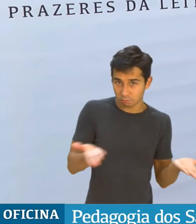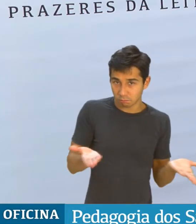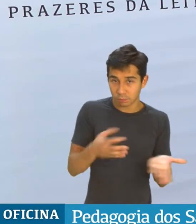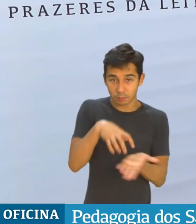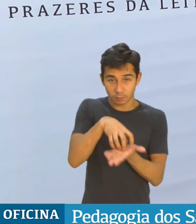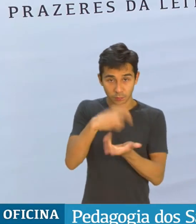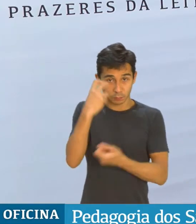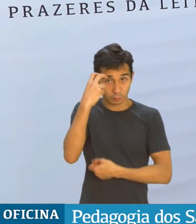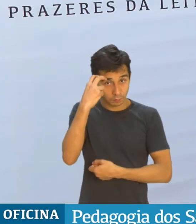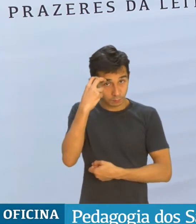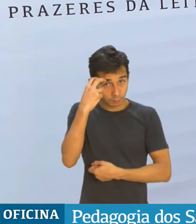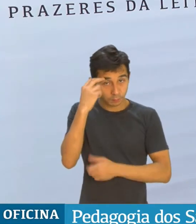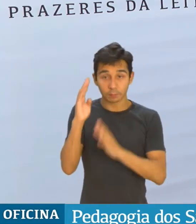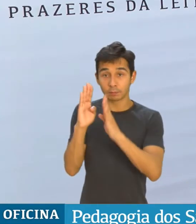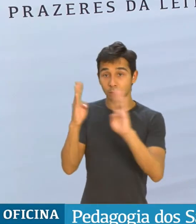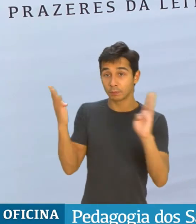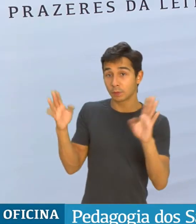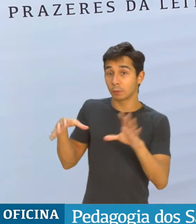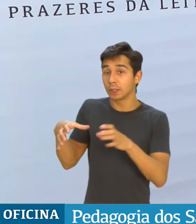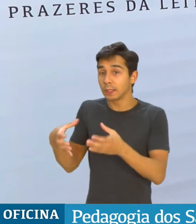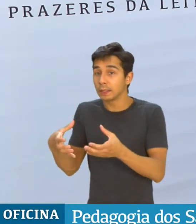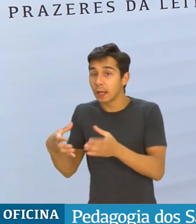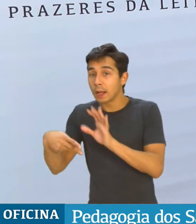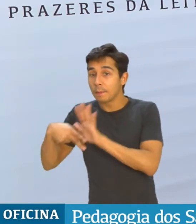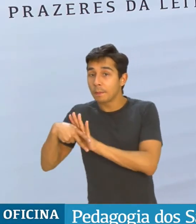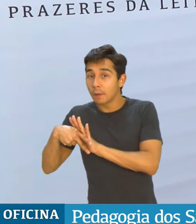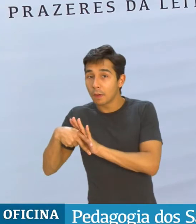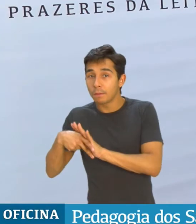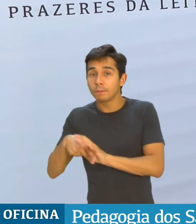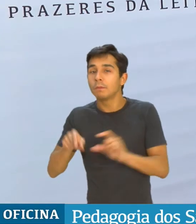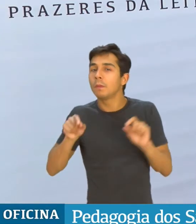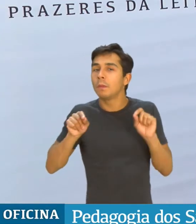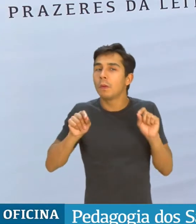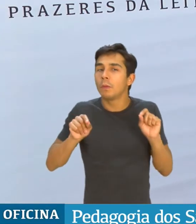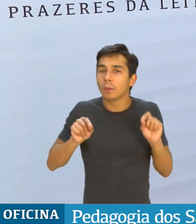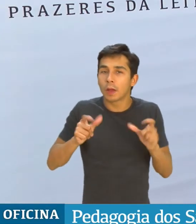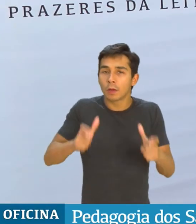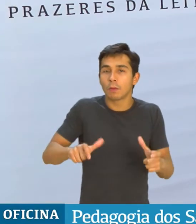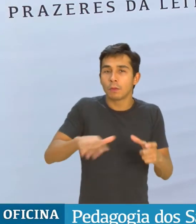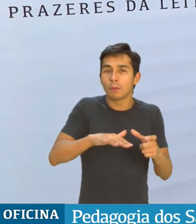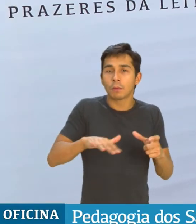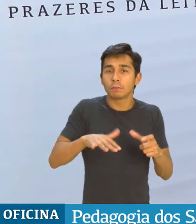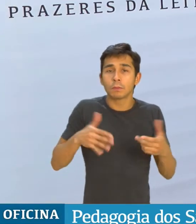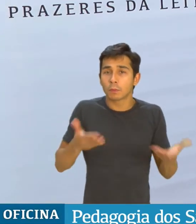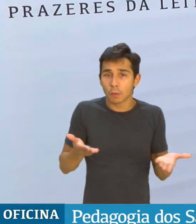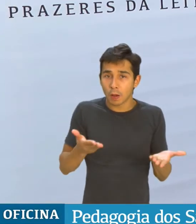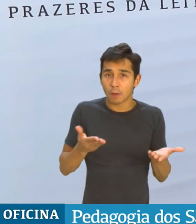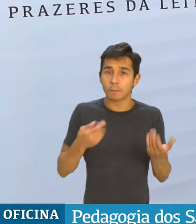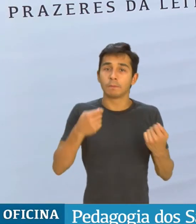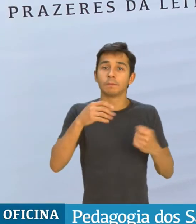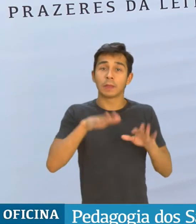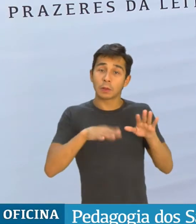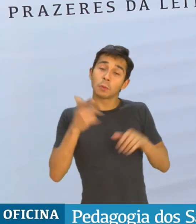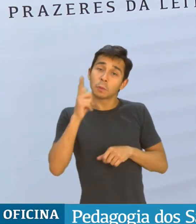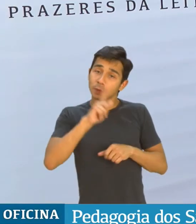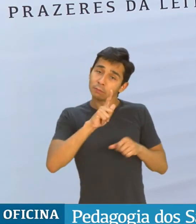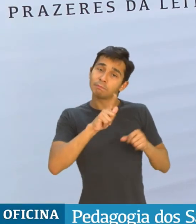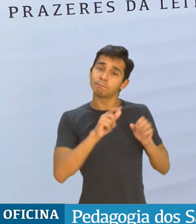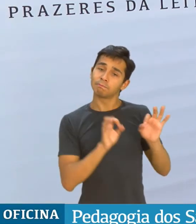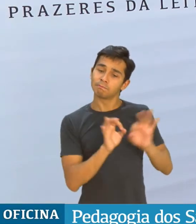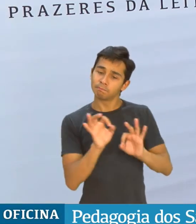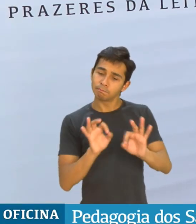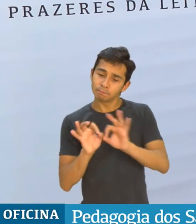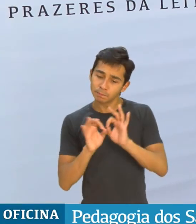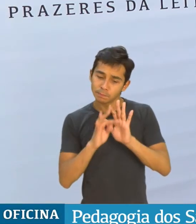biblioteca comunitária. Quais são as particularidades, desde a maneira que você pode organizar, dos textos que você